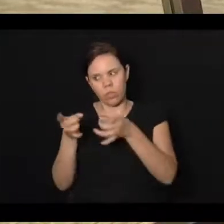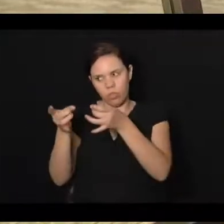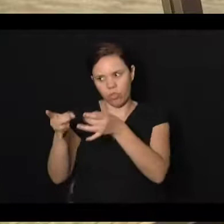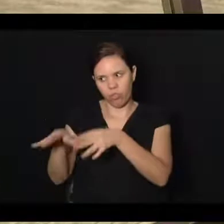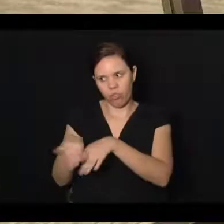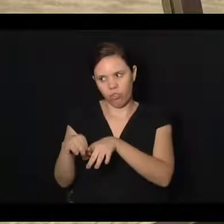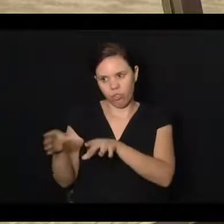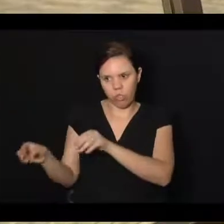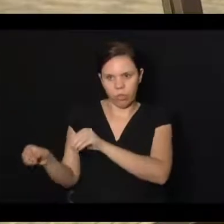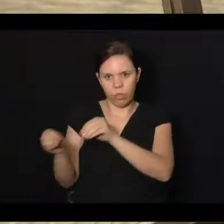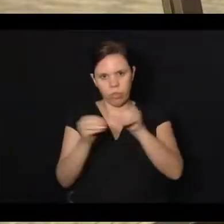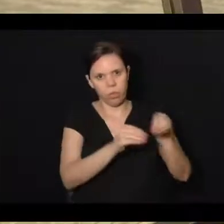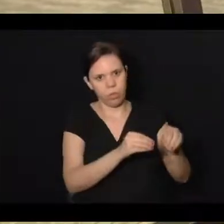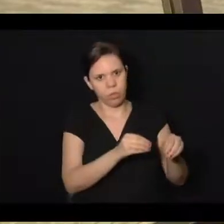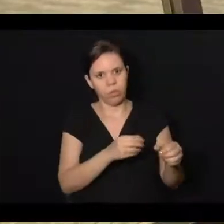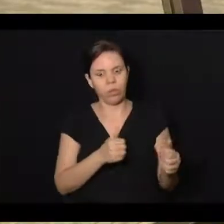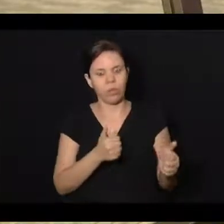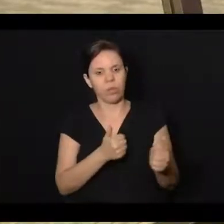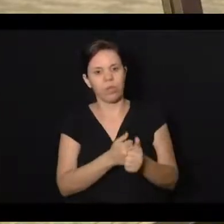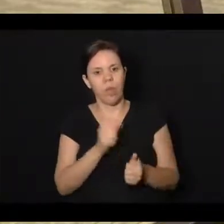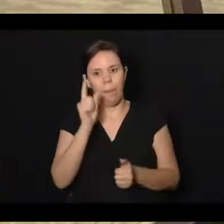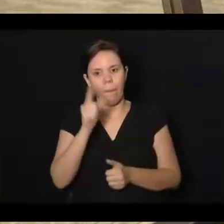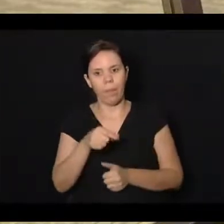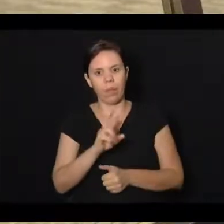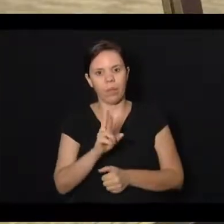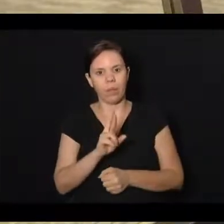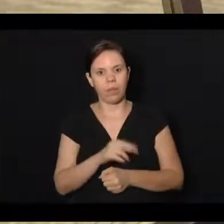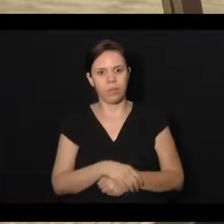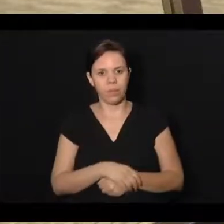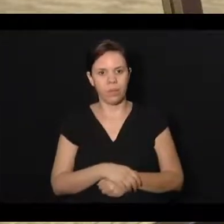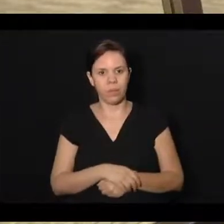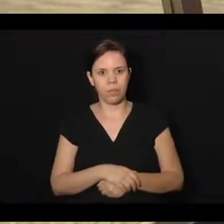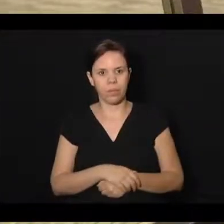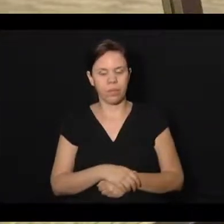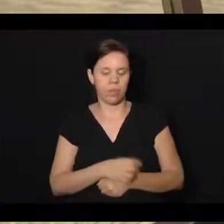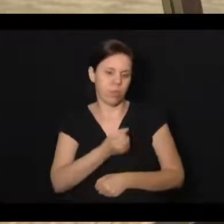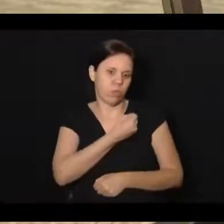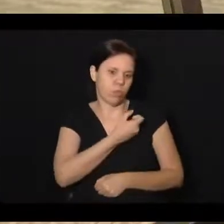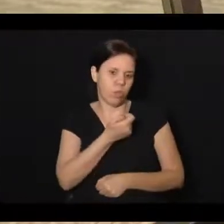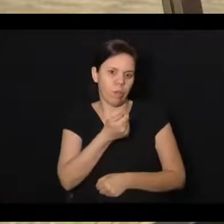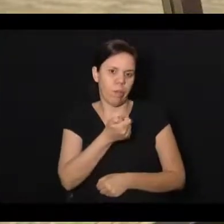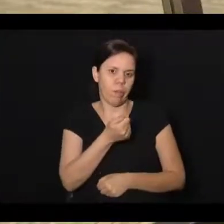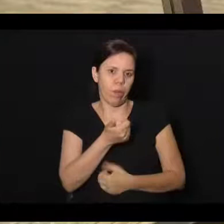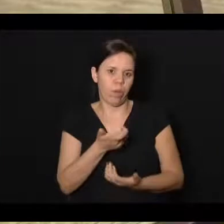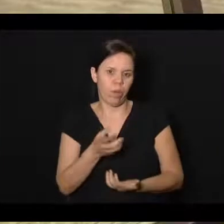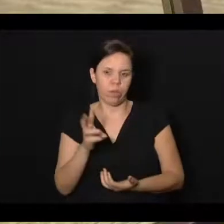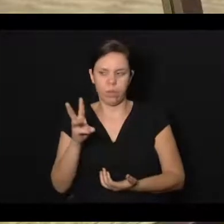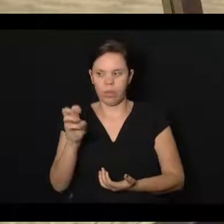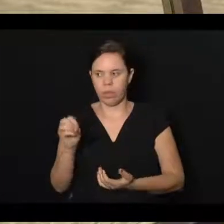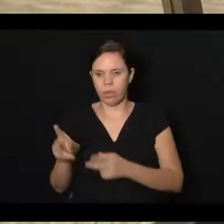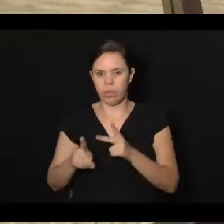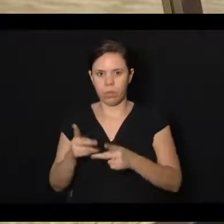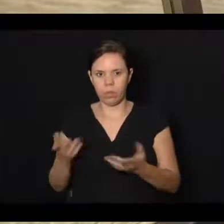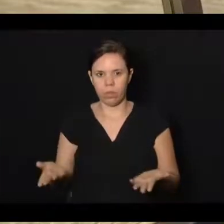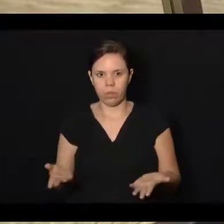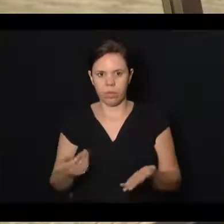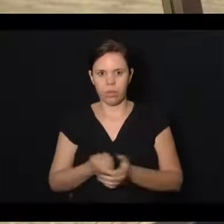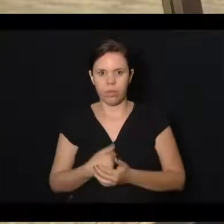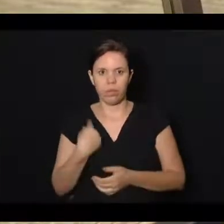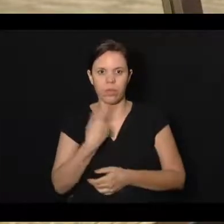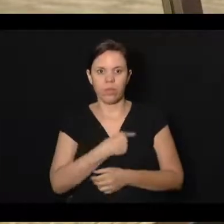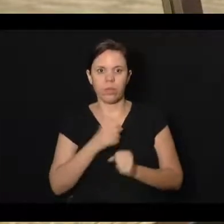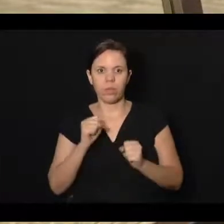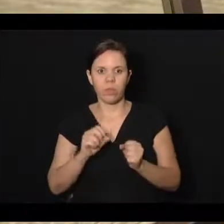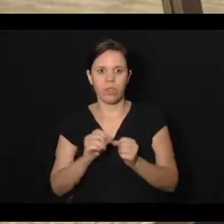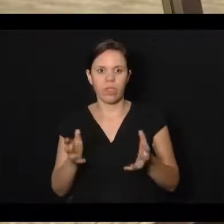rua um valor aproximado de mil reais é só que um número ainda pequeno de 30 pessoas eo que nós podemos fazer